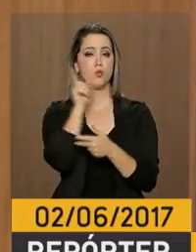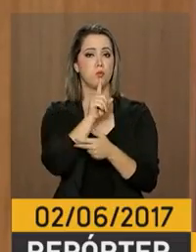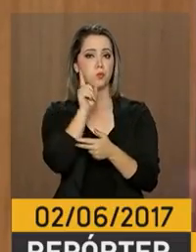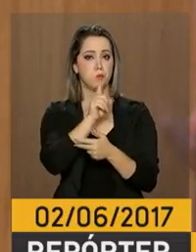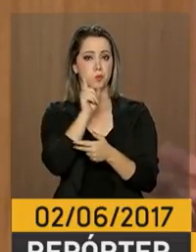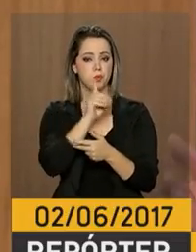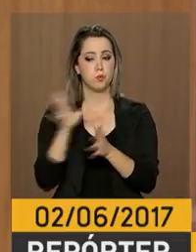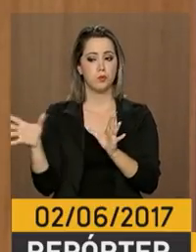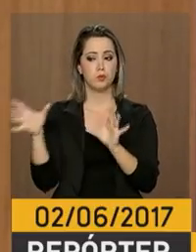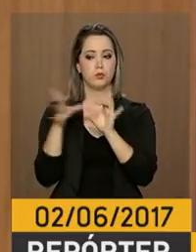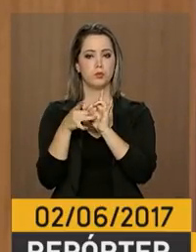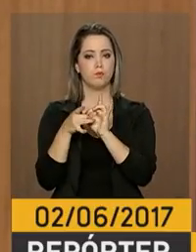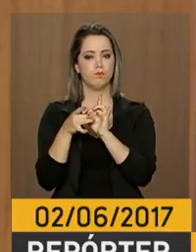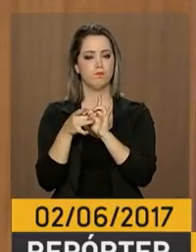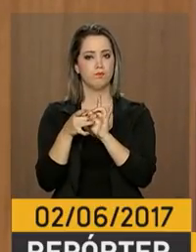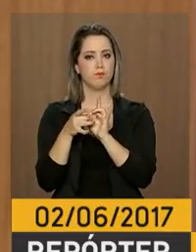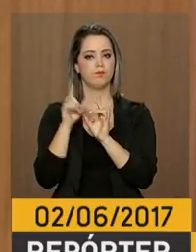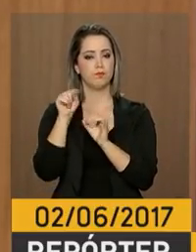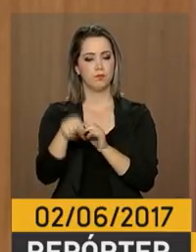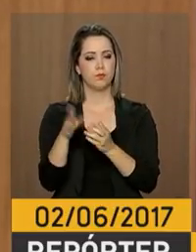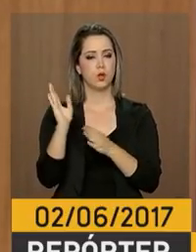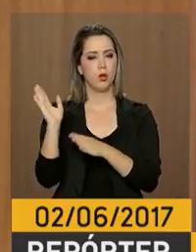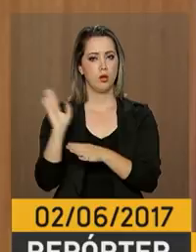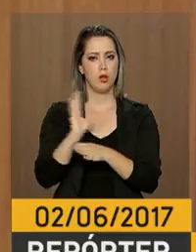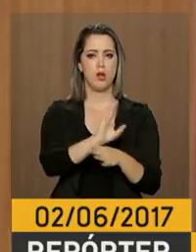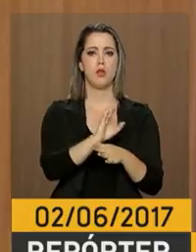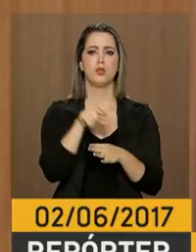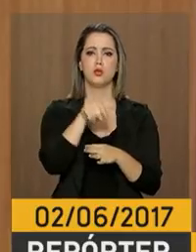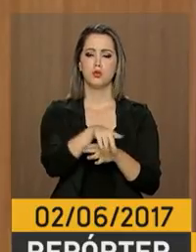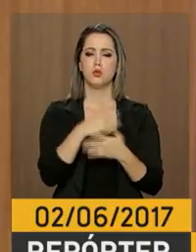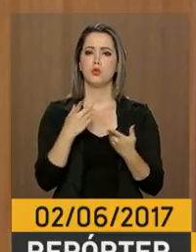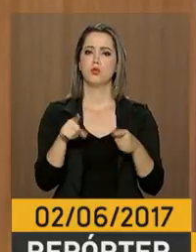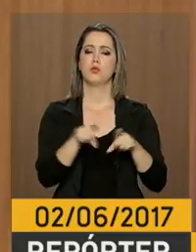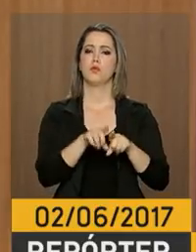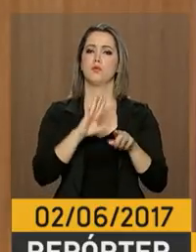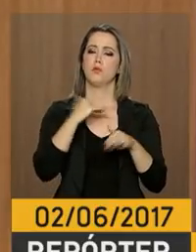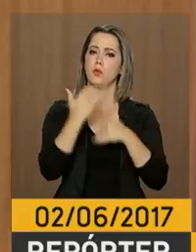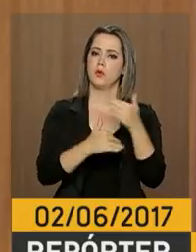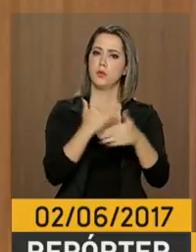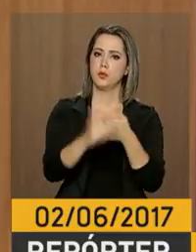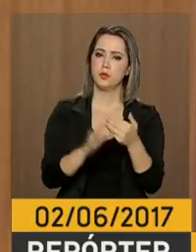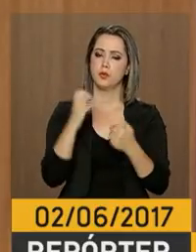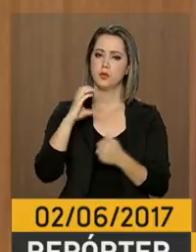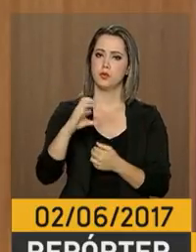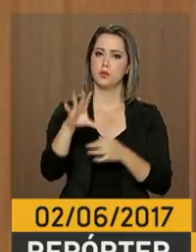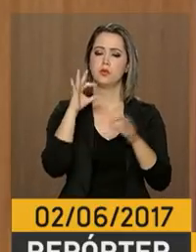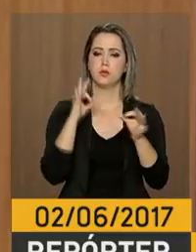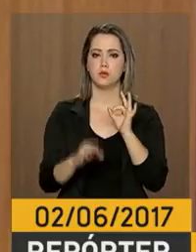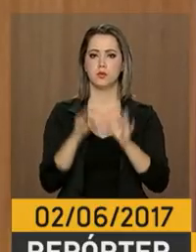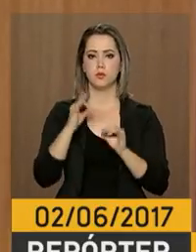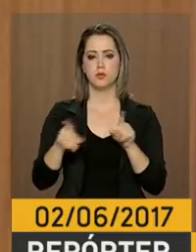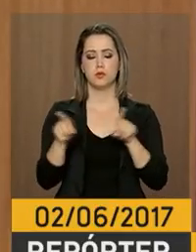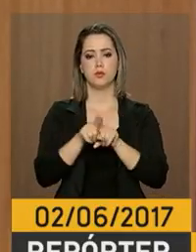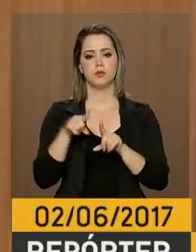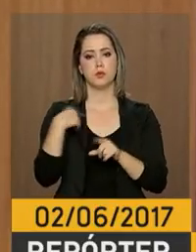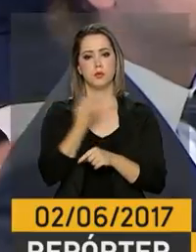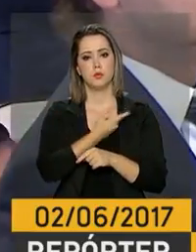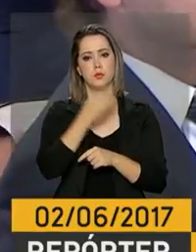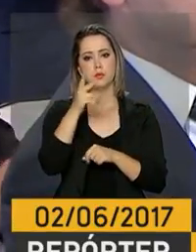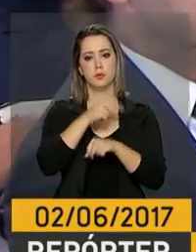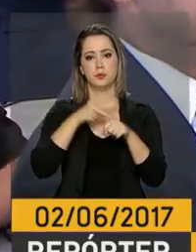e dos estados unidos em geral contribuído para o avanço da ciência jurídicas também no